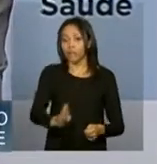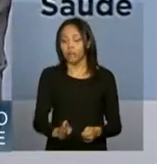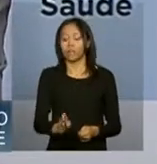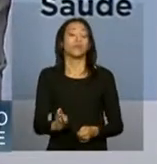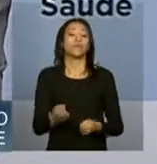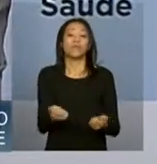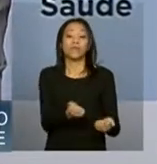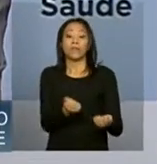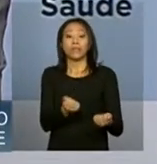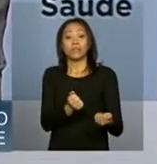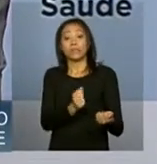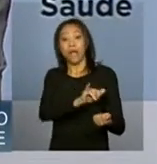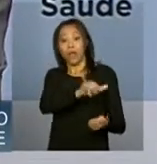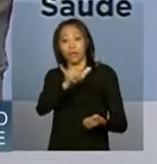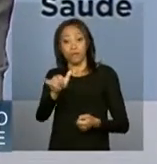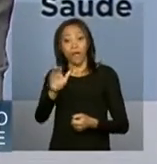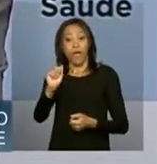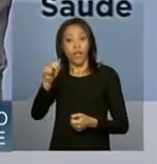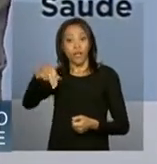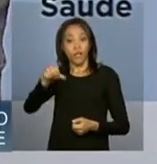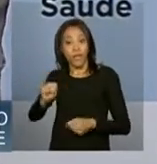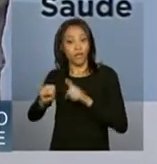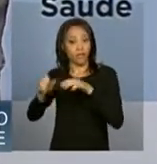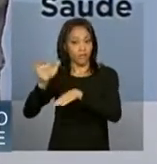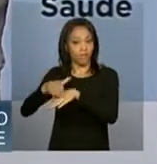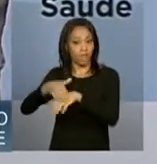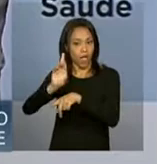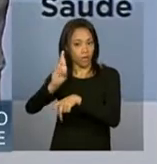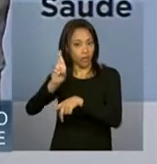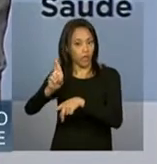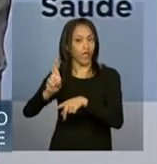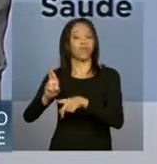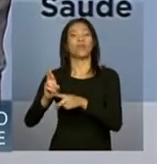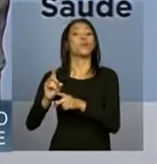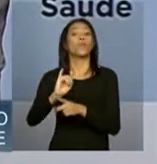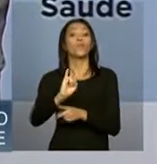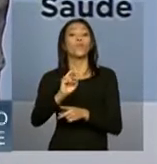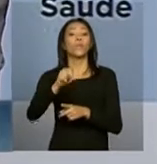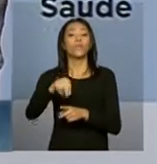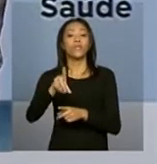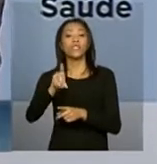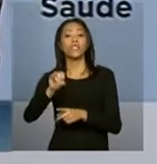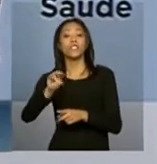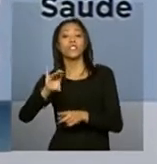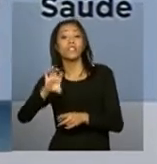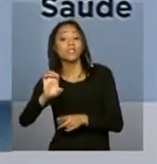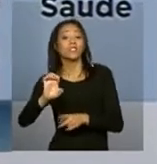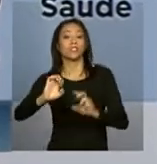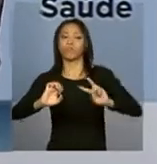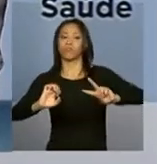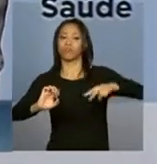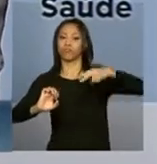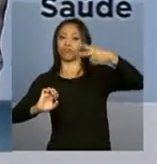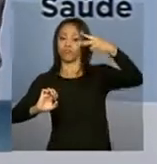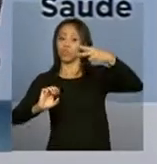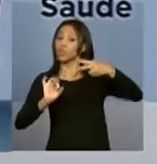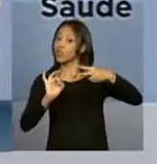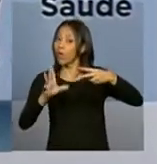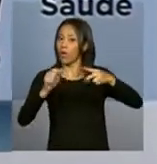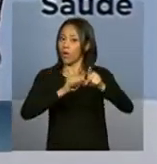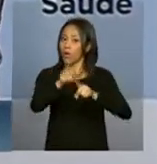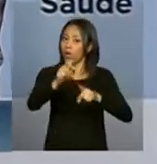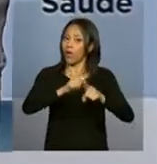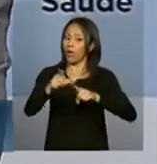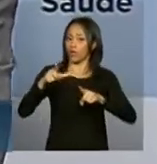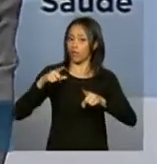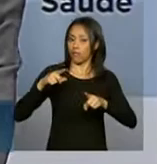à ANS a prerrogativa de estabelecer um índice de reajuste apenas para os planos individuais e